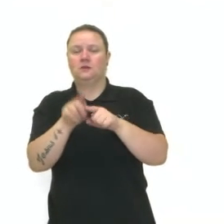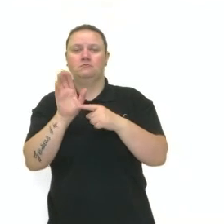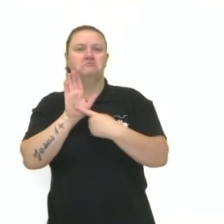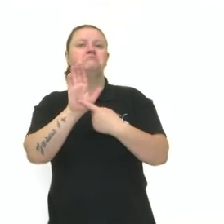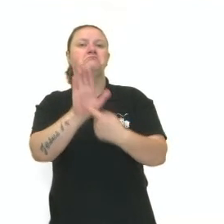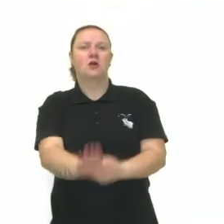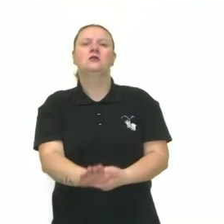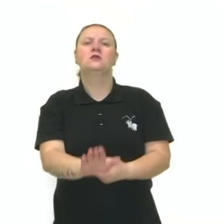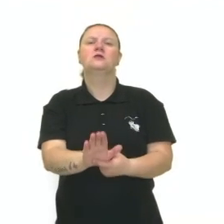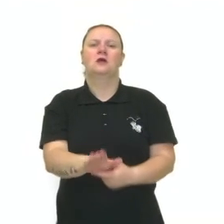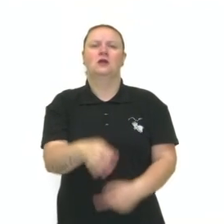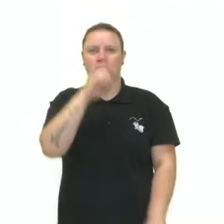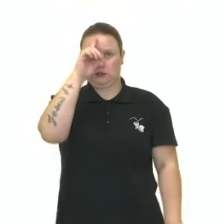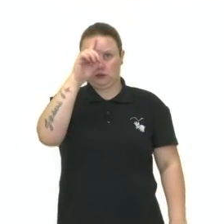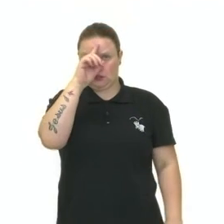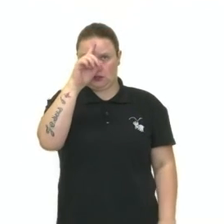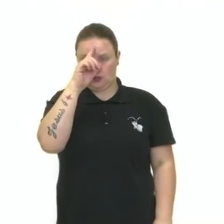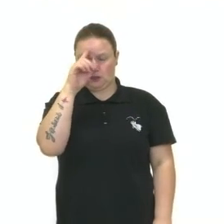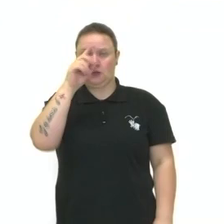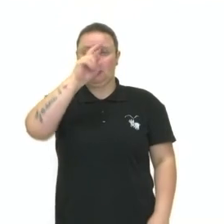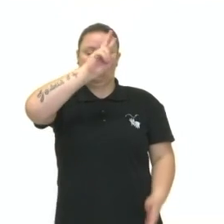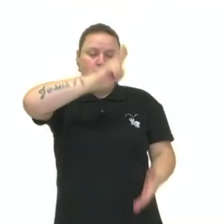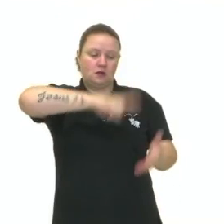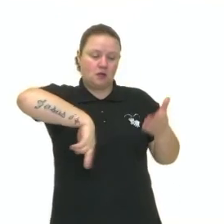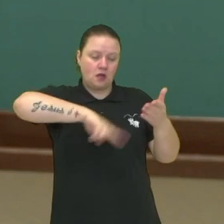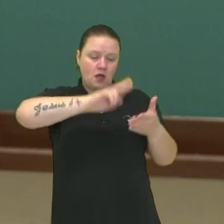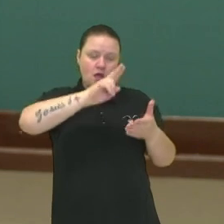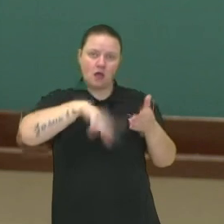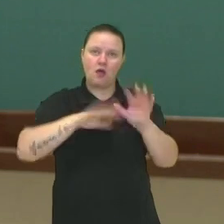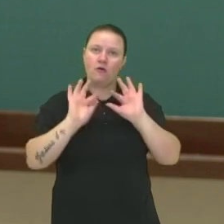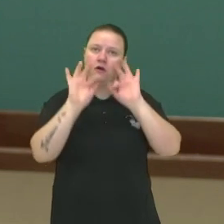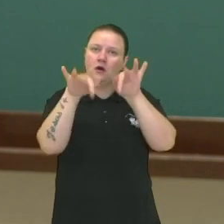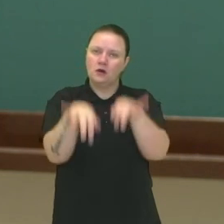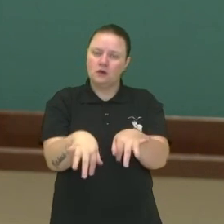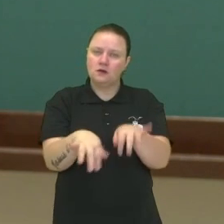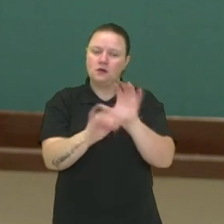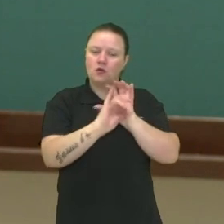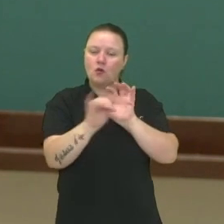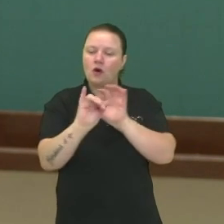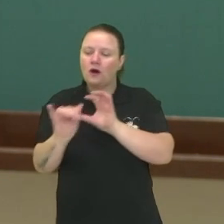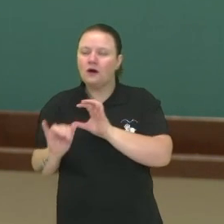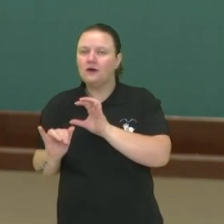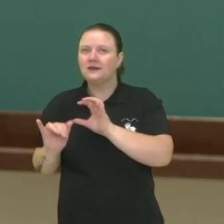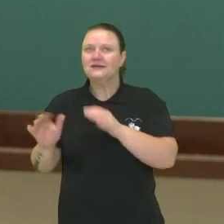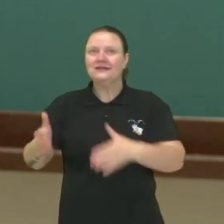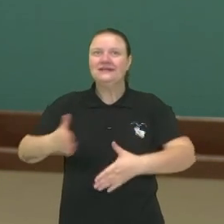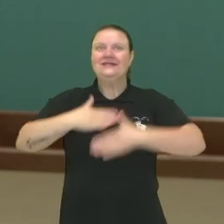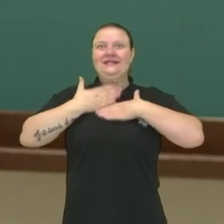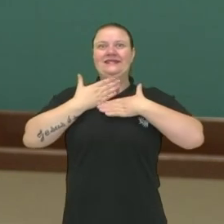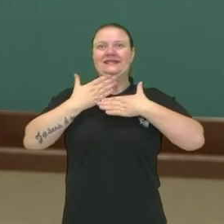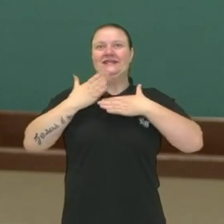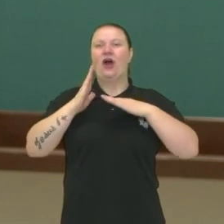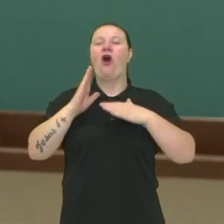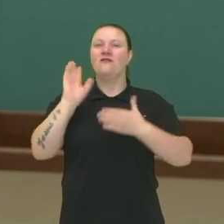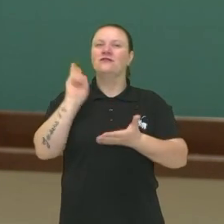que você vai fazer? Leia o final deste conto e surpreenda-se com o real desfecho dessa